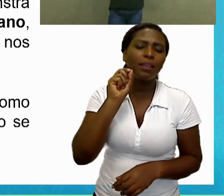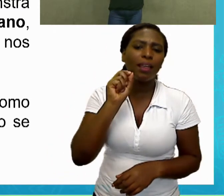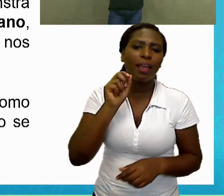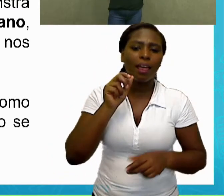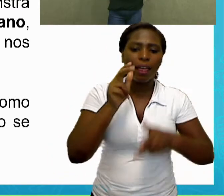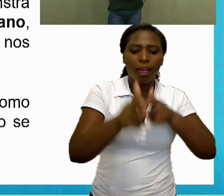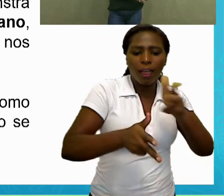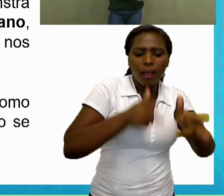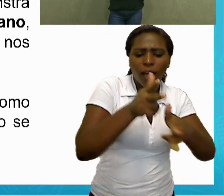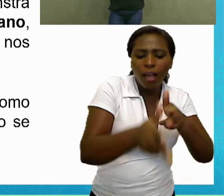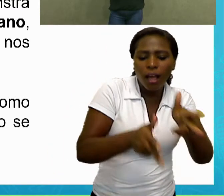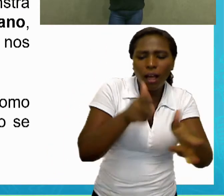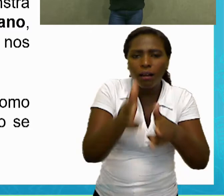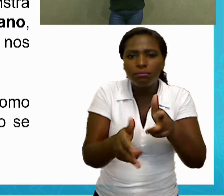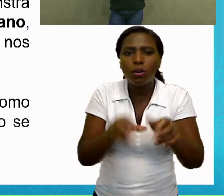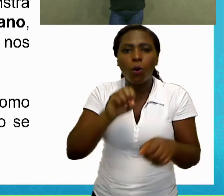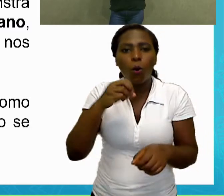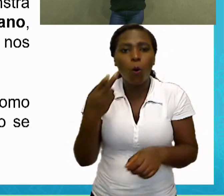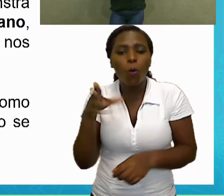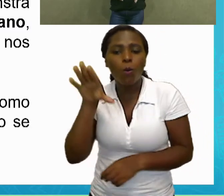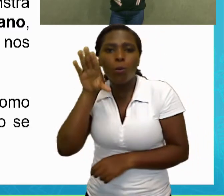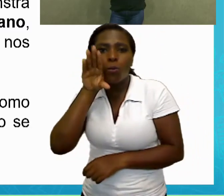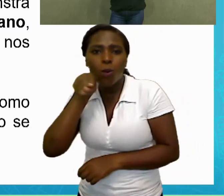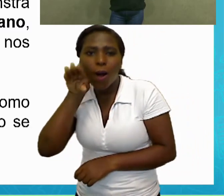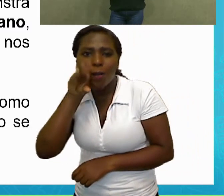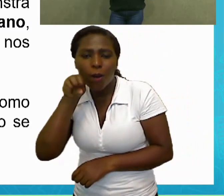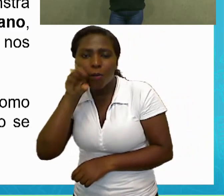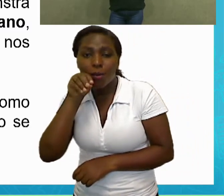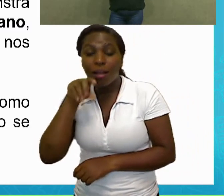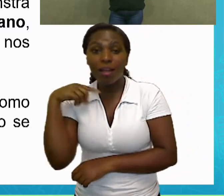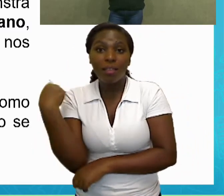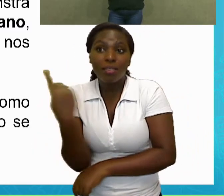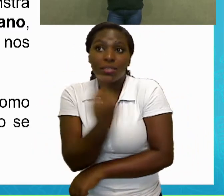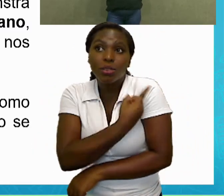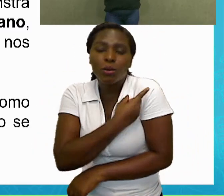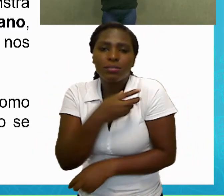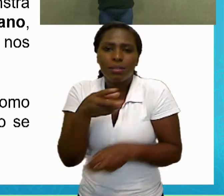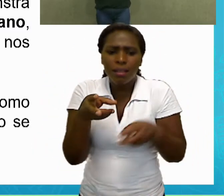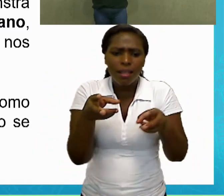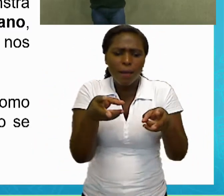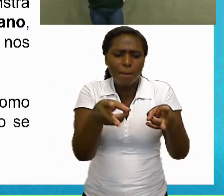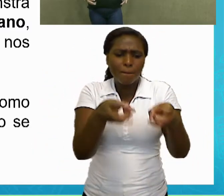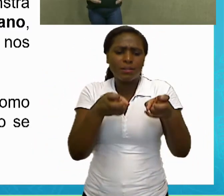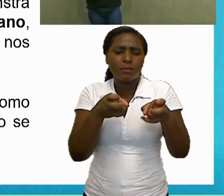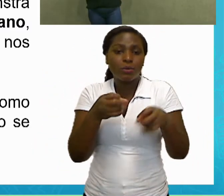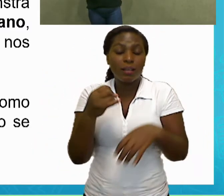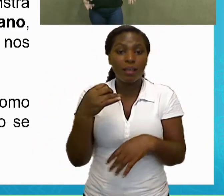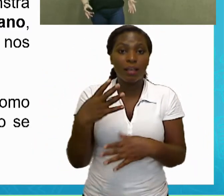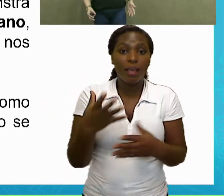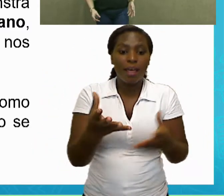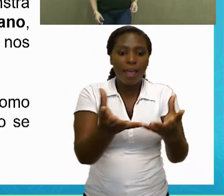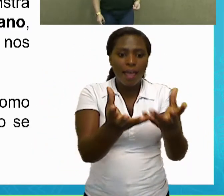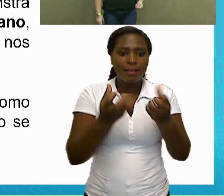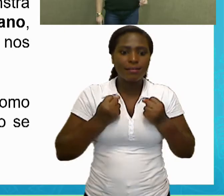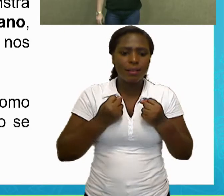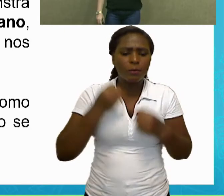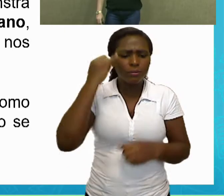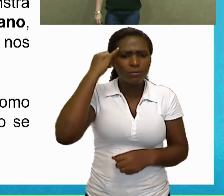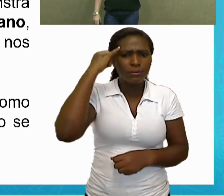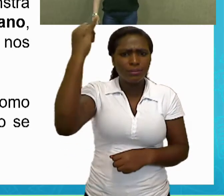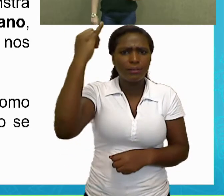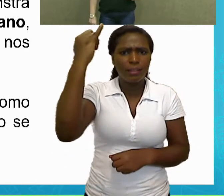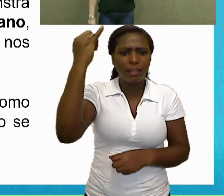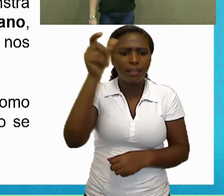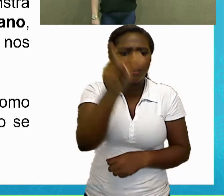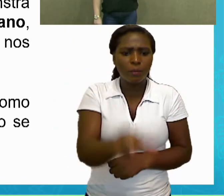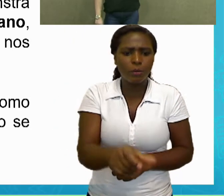de outras pessoas, tudo graças à comunicação. o que demonstra a importância da